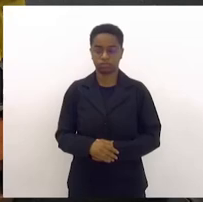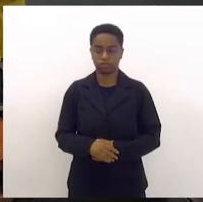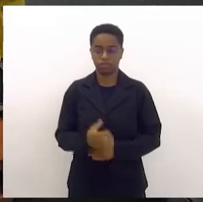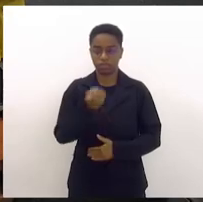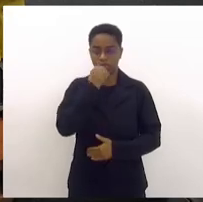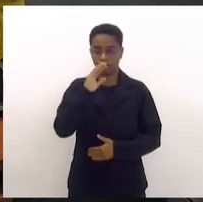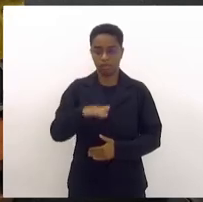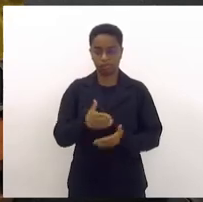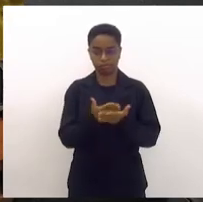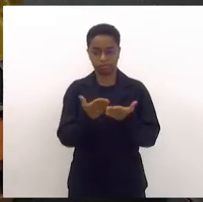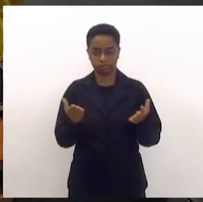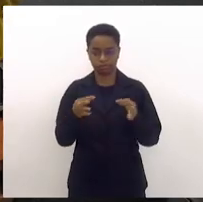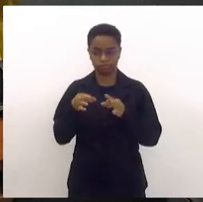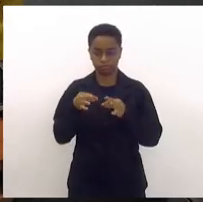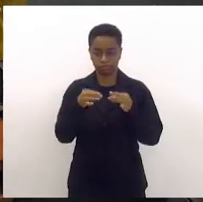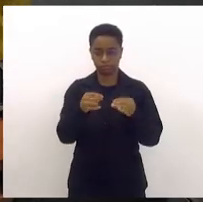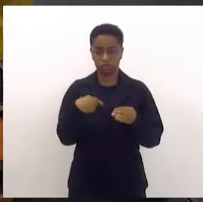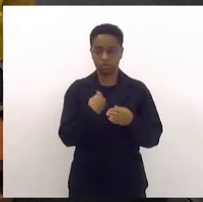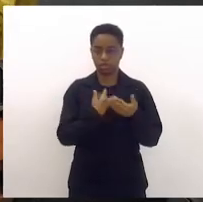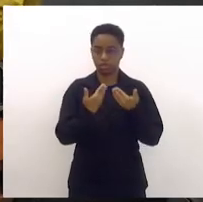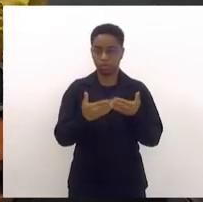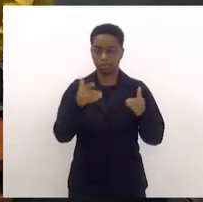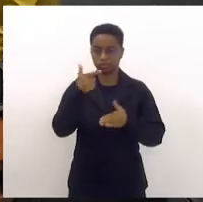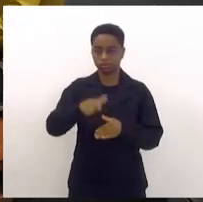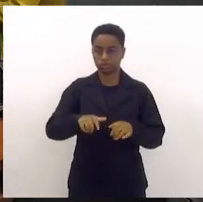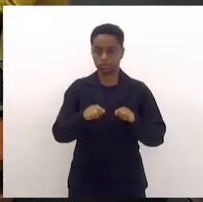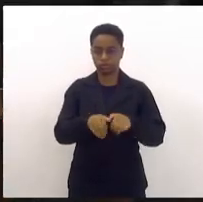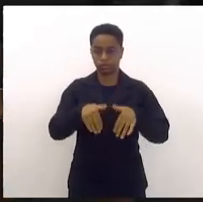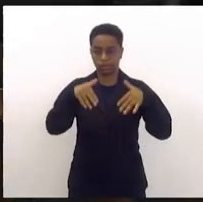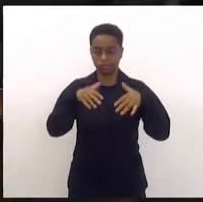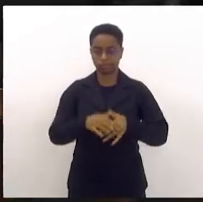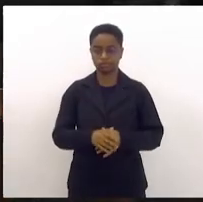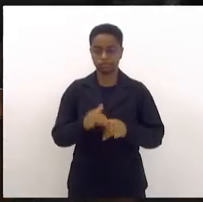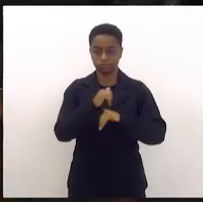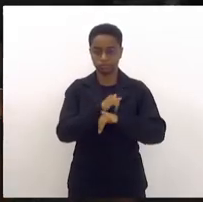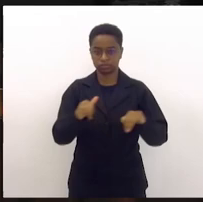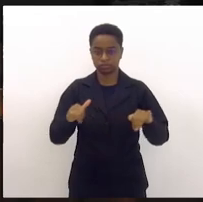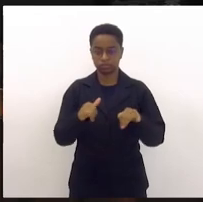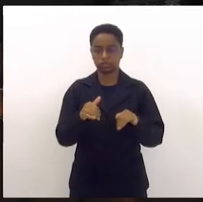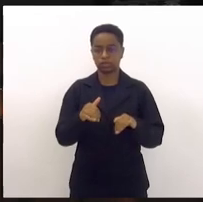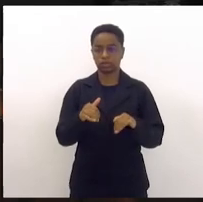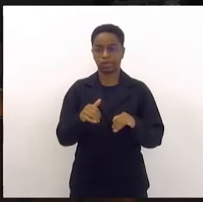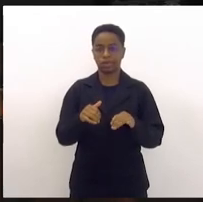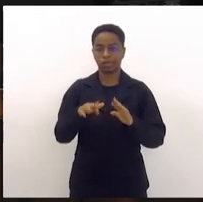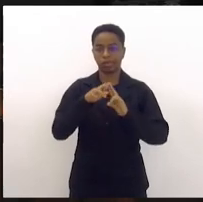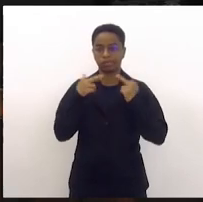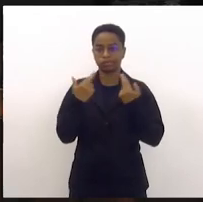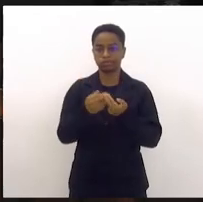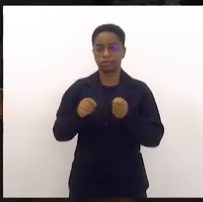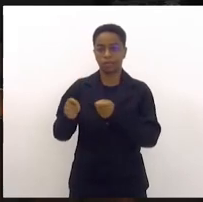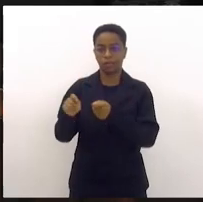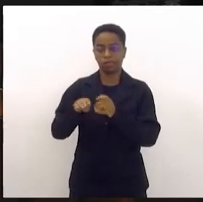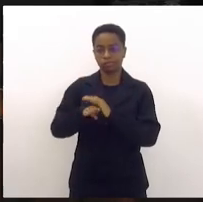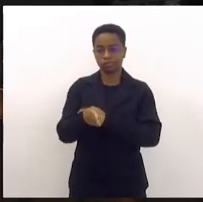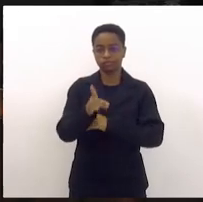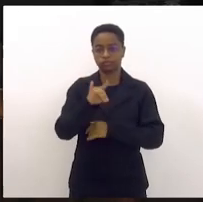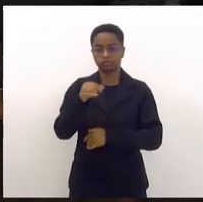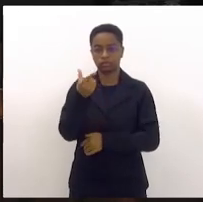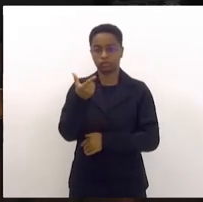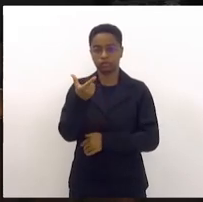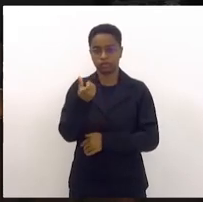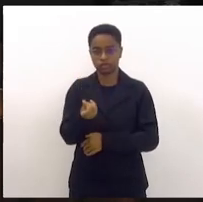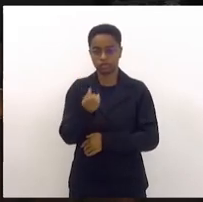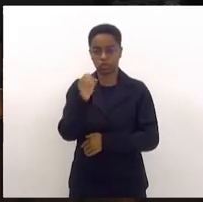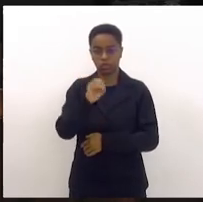Boa tarde a todos e todas. Está reaberta a sessão. Anuncio sessão ordinária do dia 26 de outubro